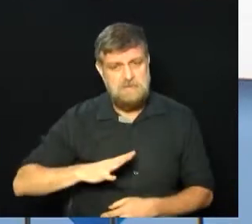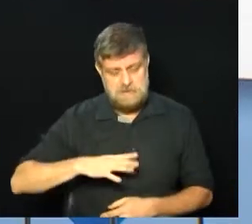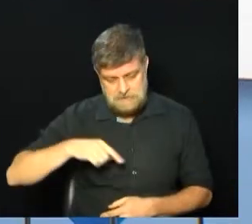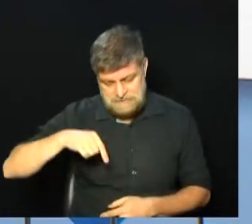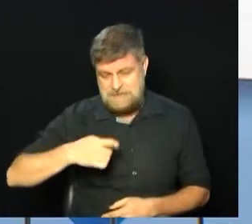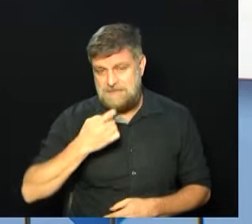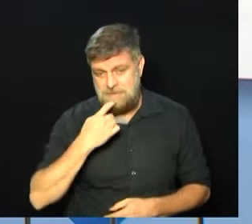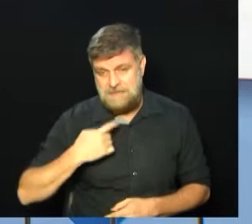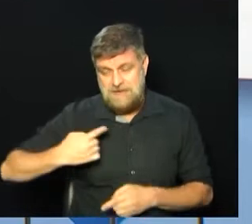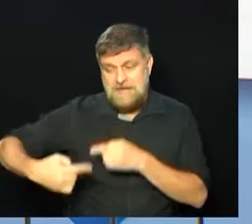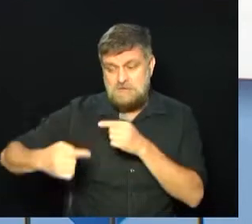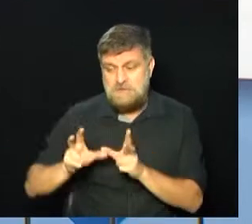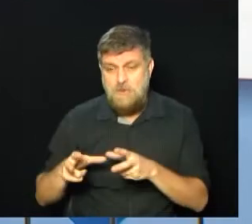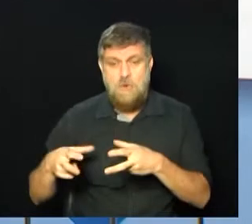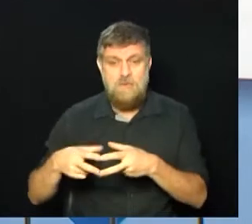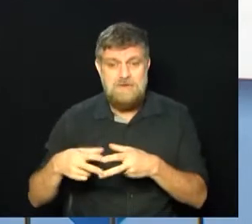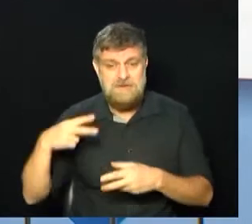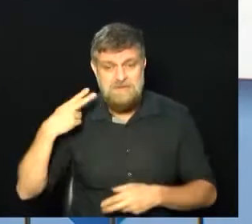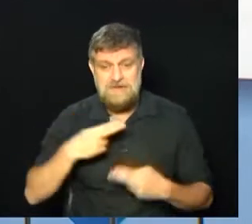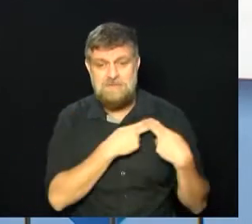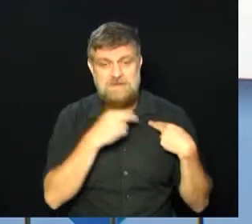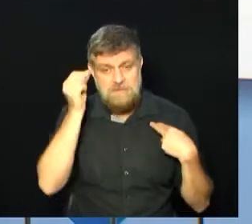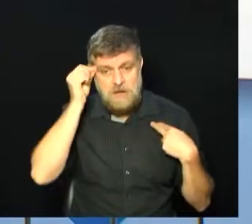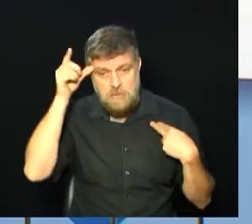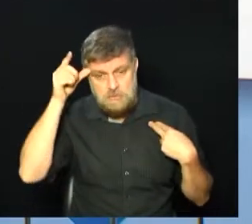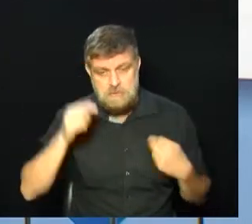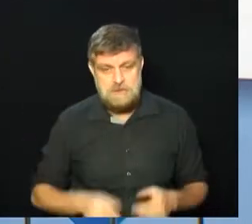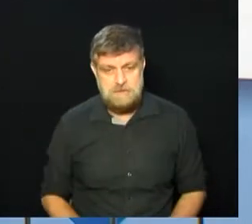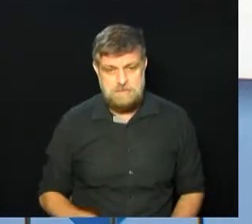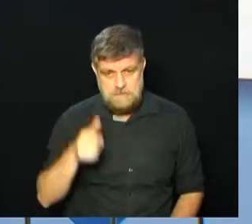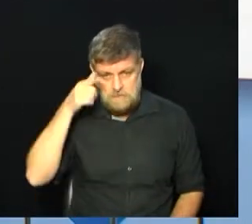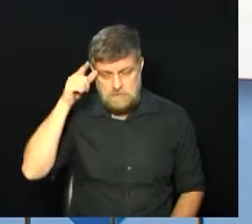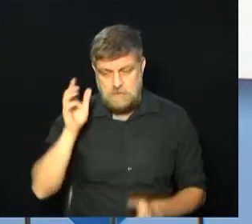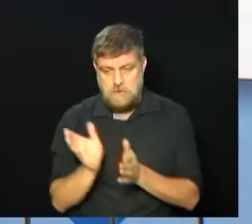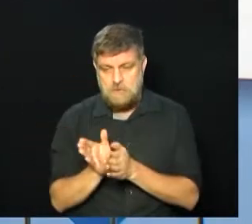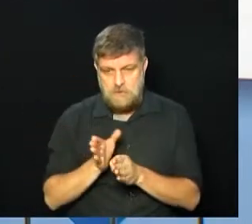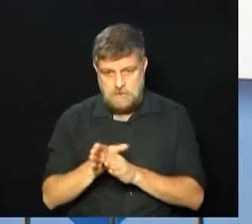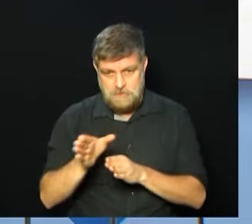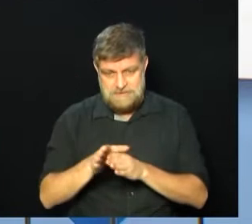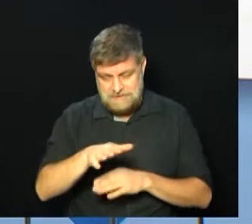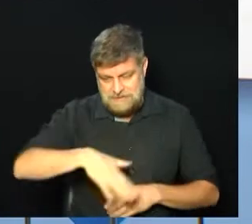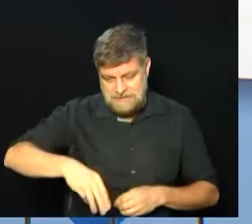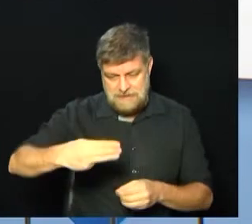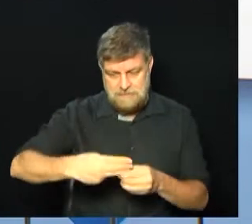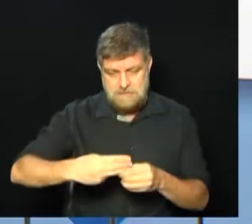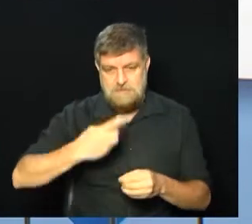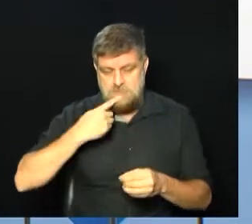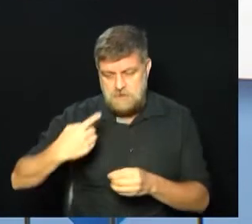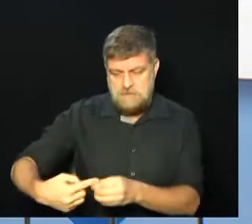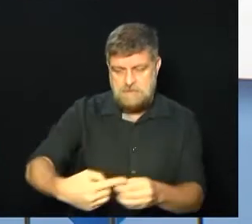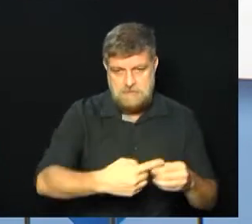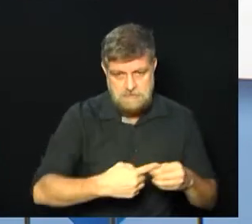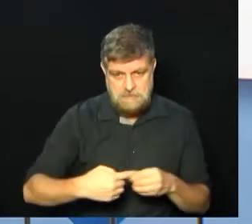pela comissão de Cultura a respeito deste tema e ontem numa reunião do conselho de desenvolvimento da região metropolitana de